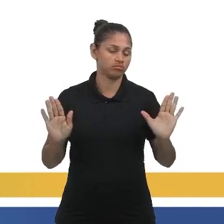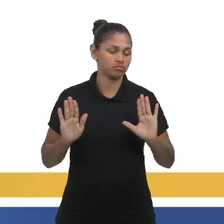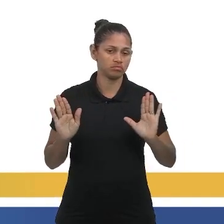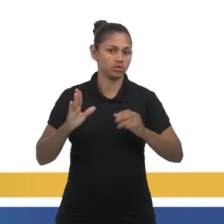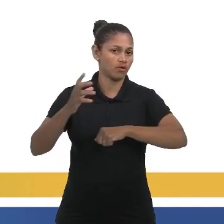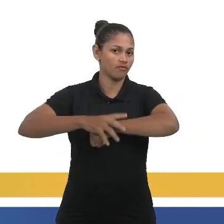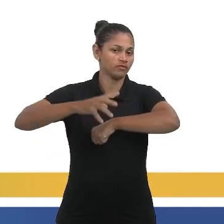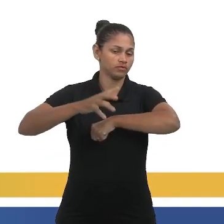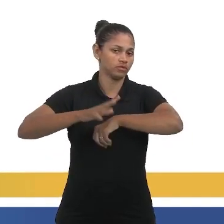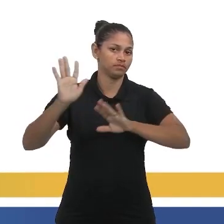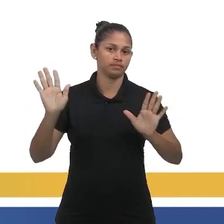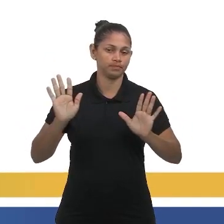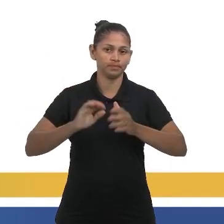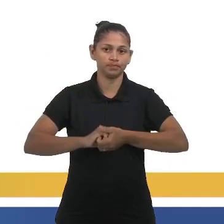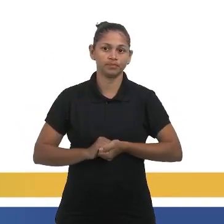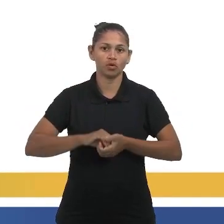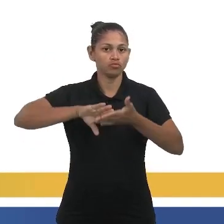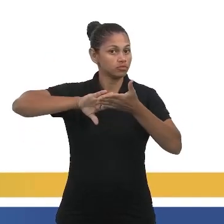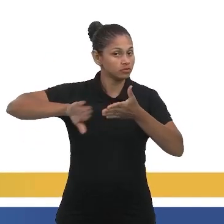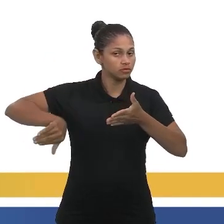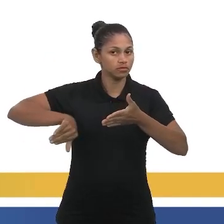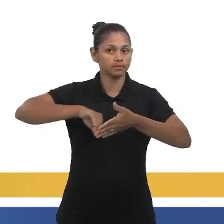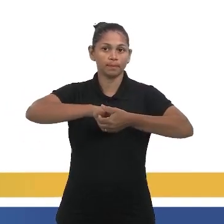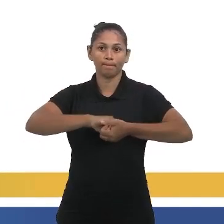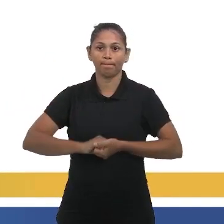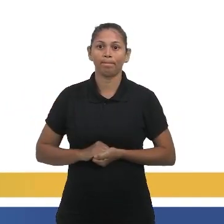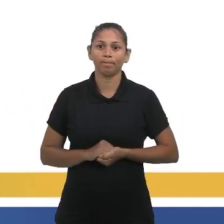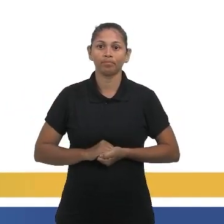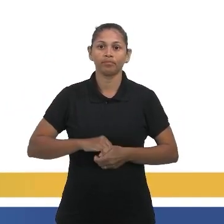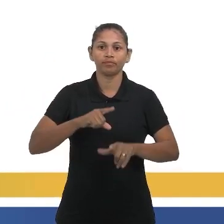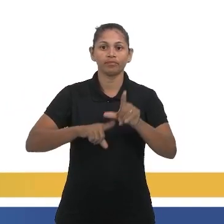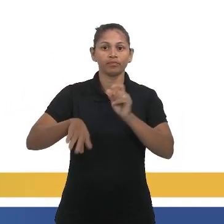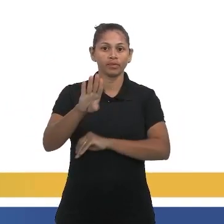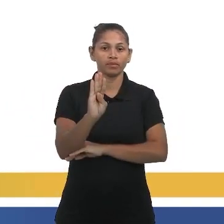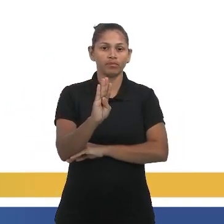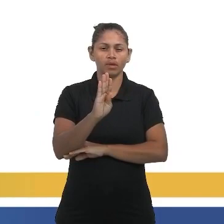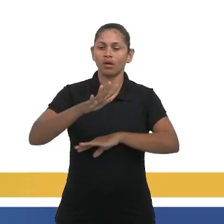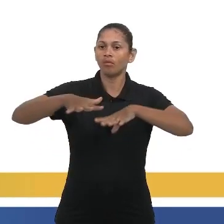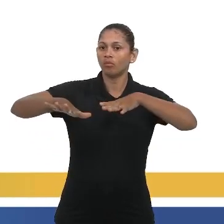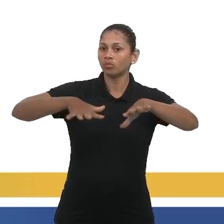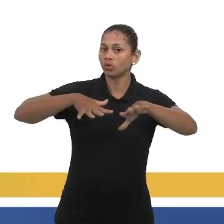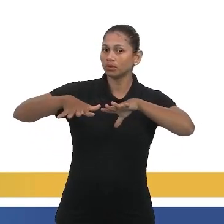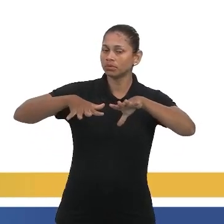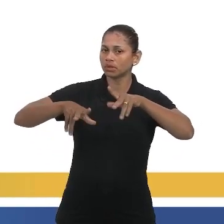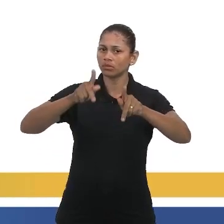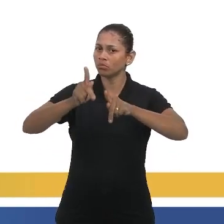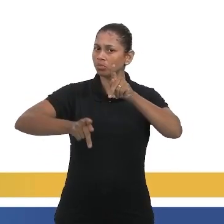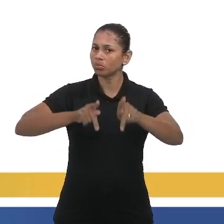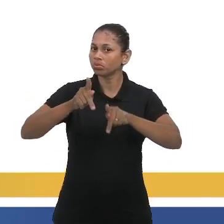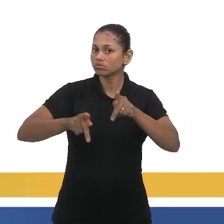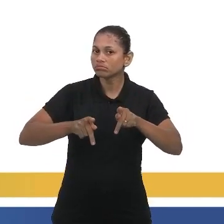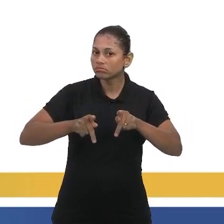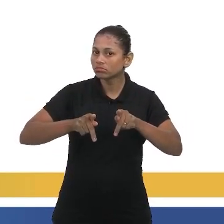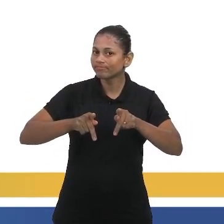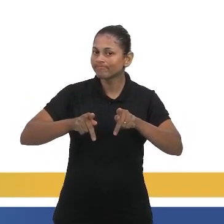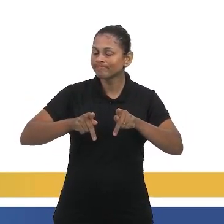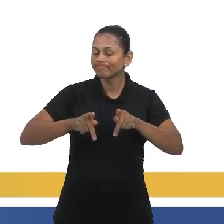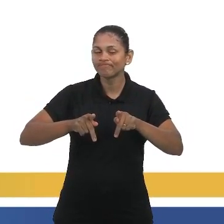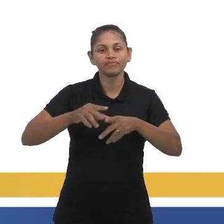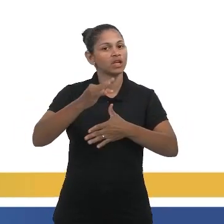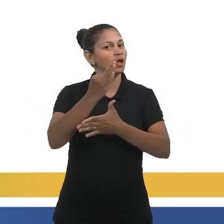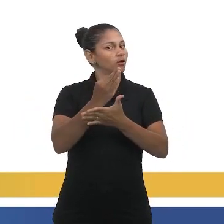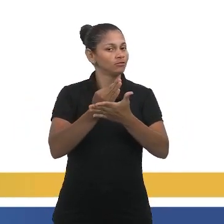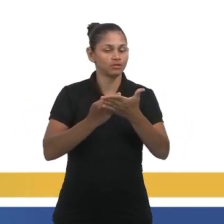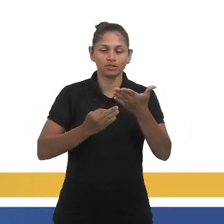excluir a alternativa A. Alternativa B, mobilidade da população. O texto também, em